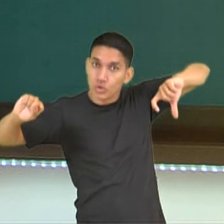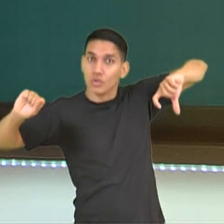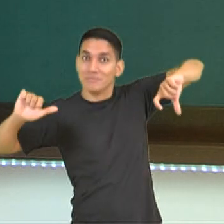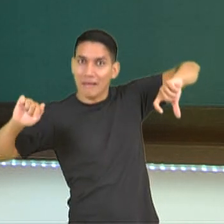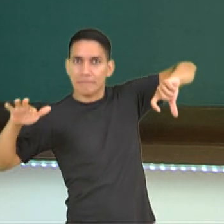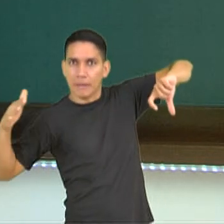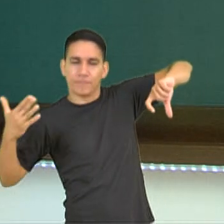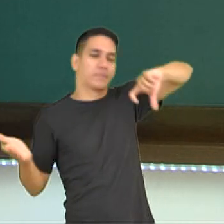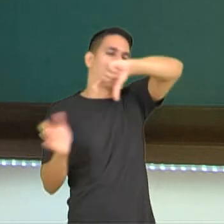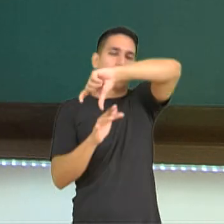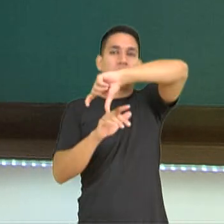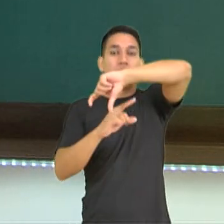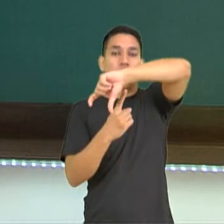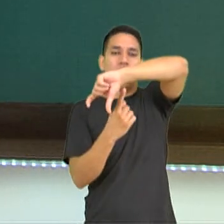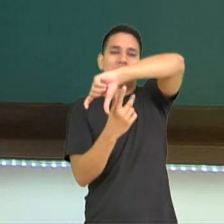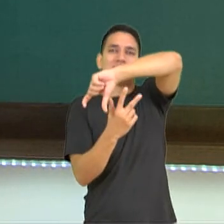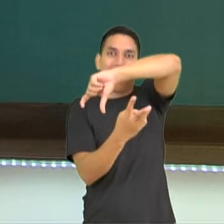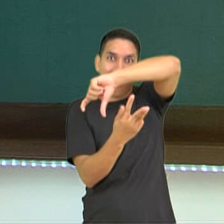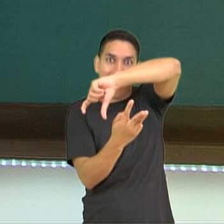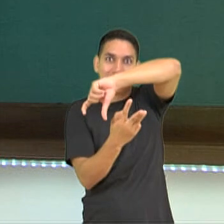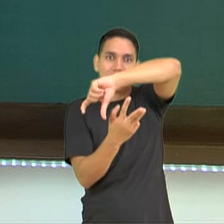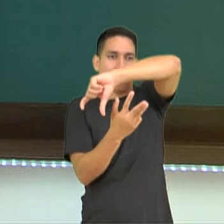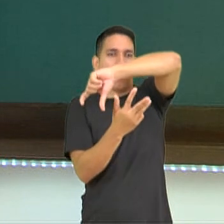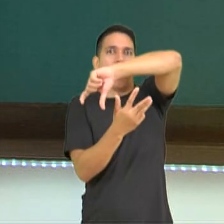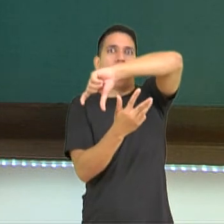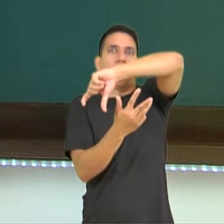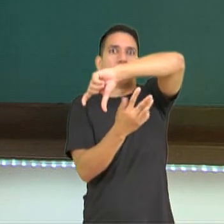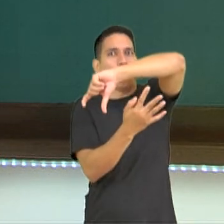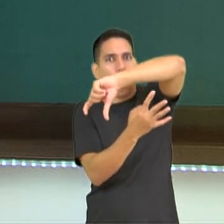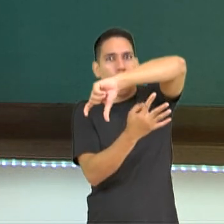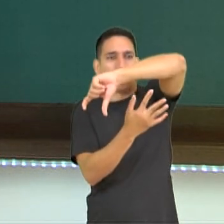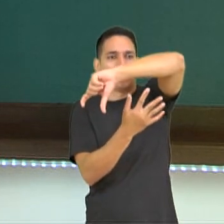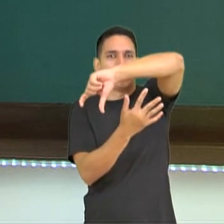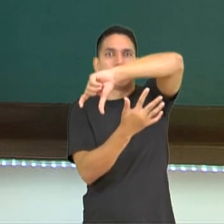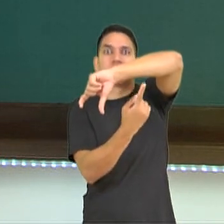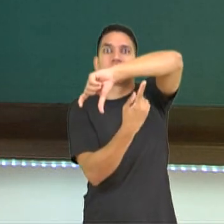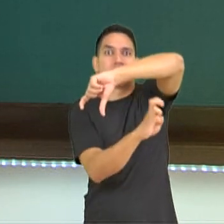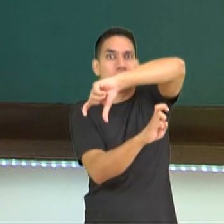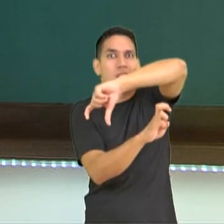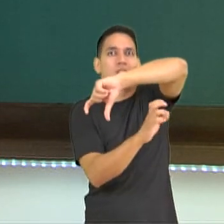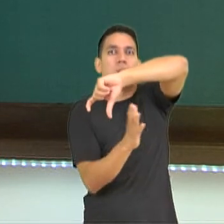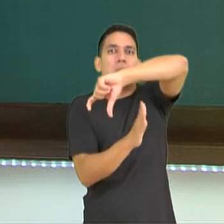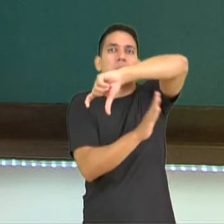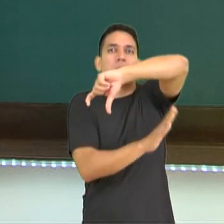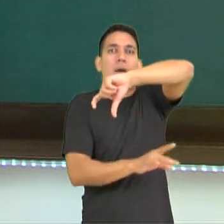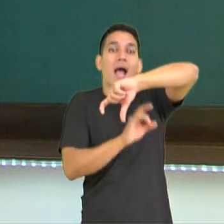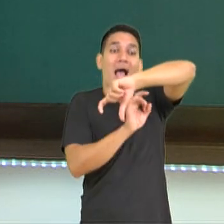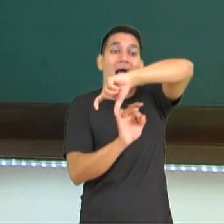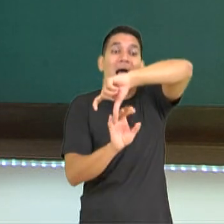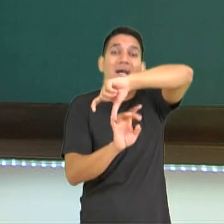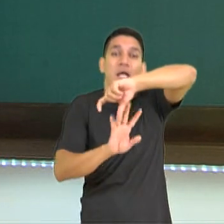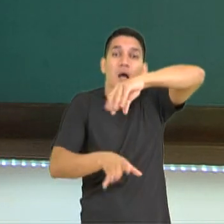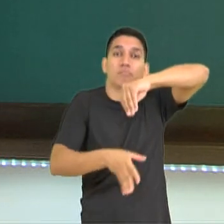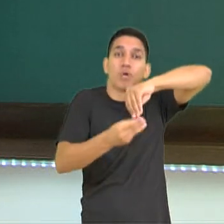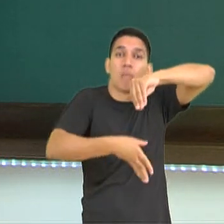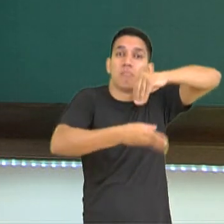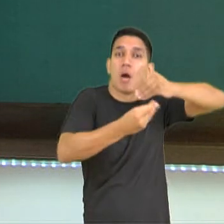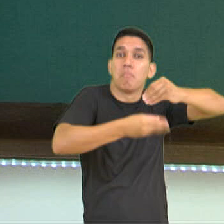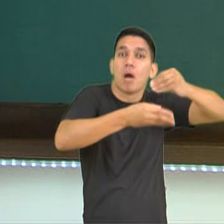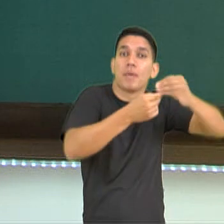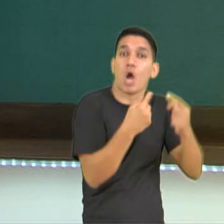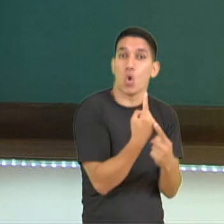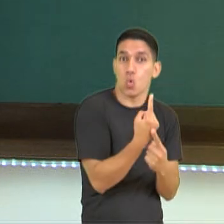são 12, 13, 14, 15, vai mudando de hora em hora, certo? Para